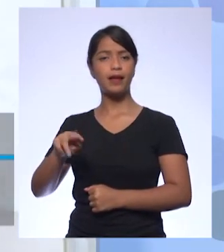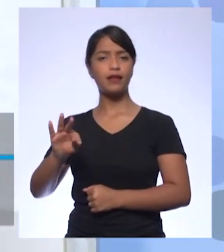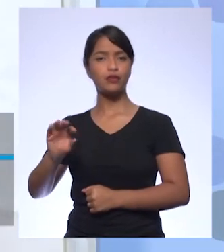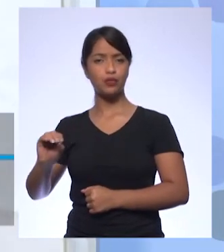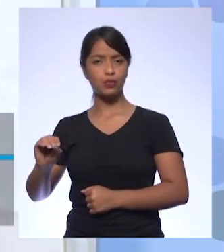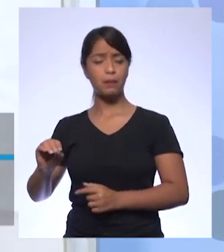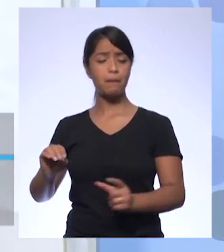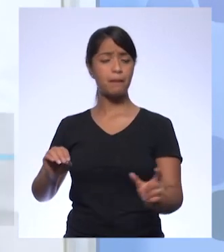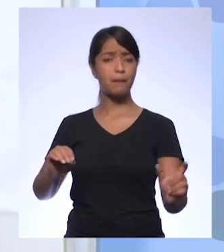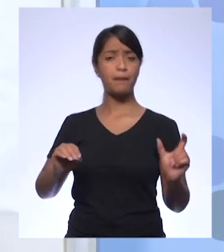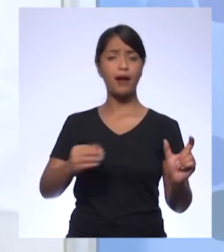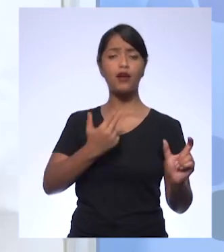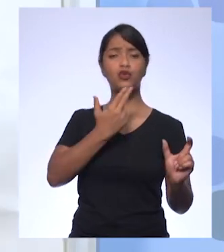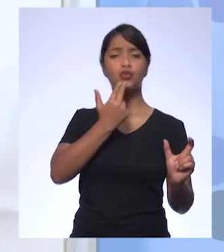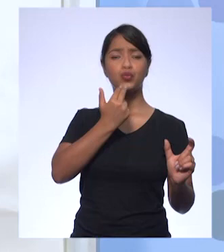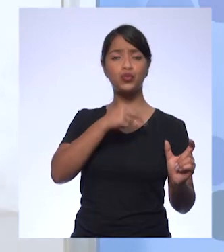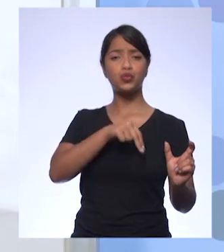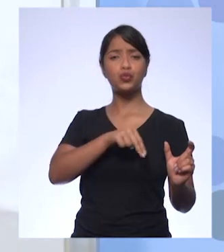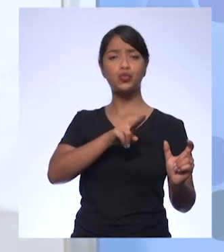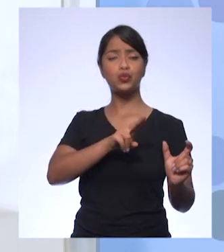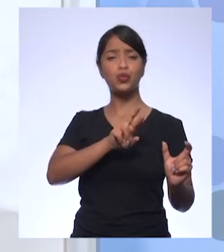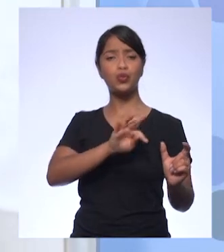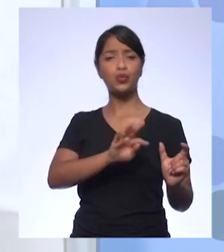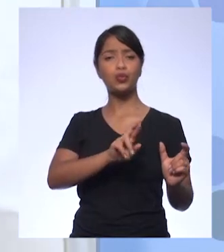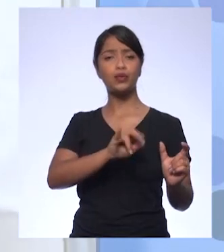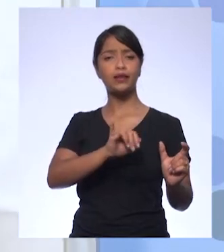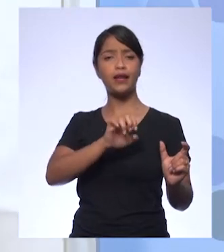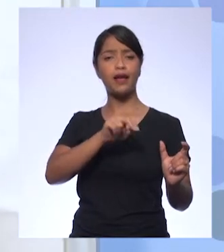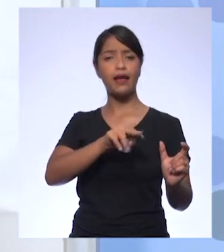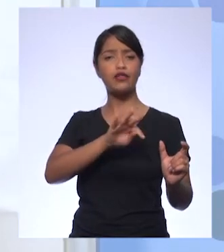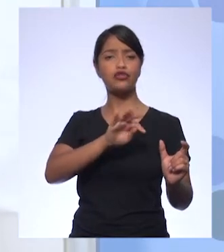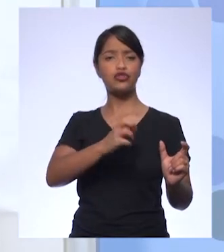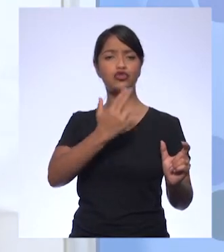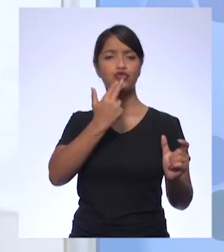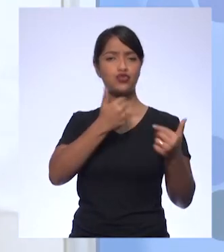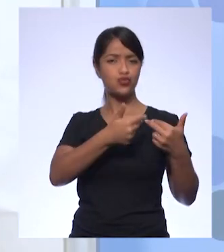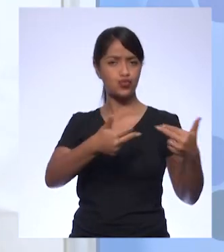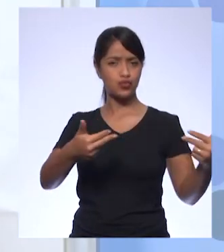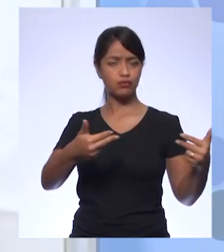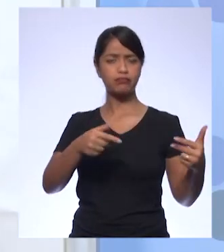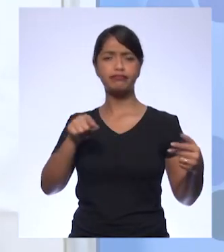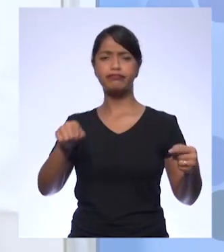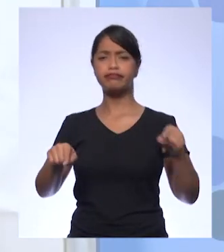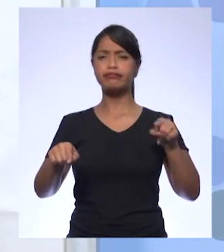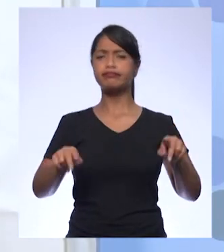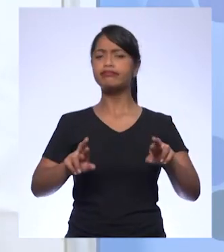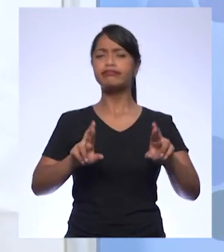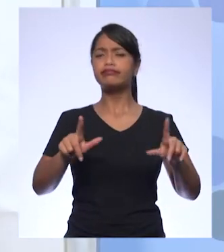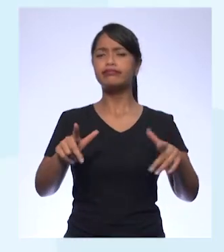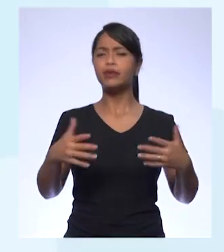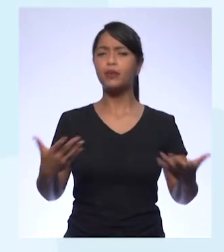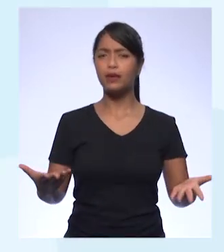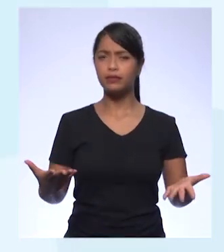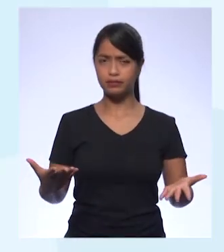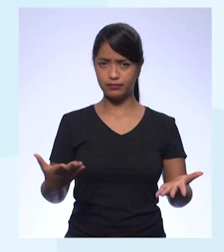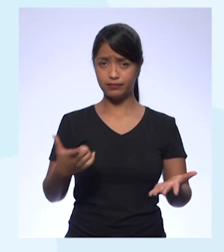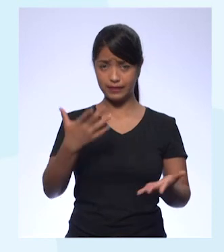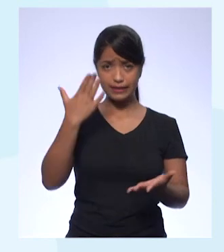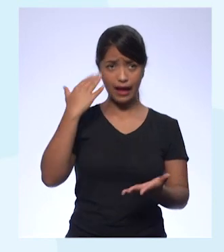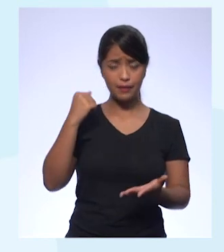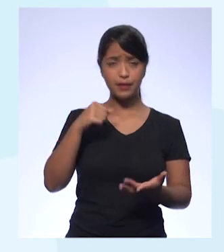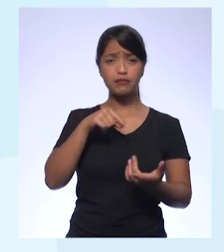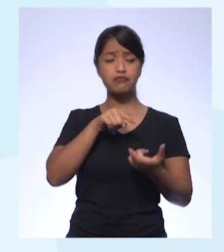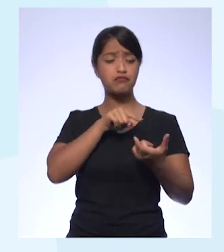alimento e nutriente? Se é que tem alguma diferença. Então, eu quero saber de você. O que é um nutriente? E se você sabe me dar